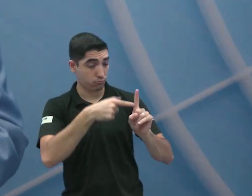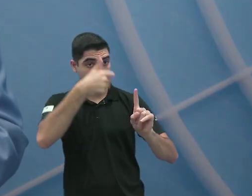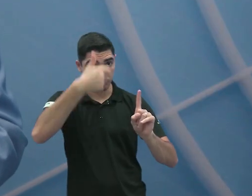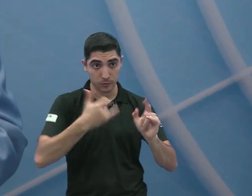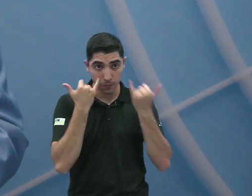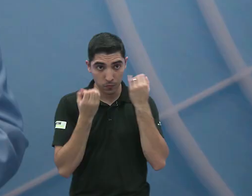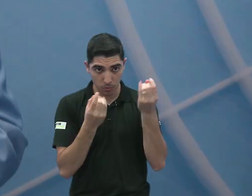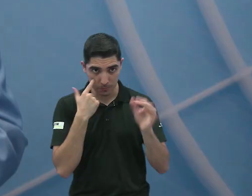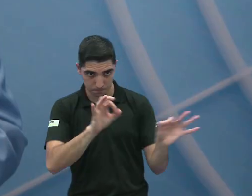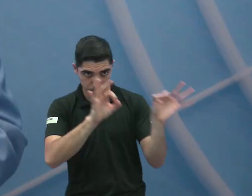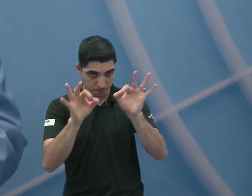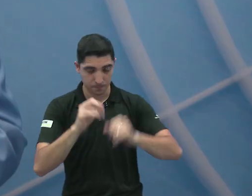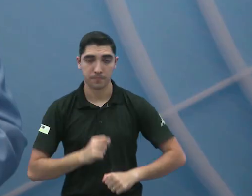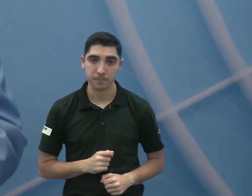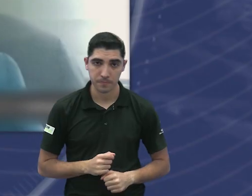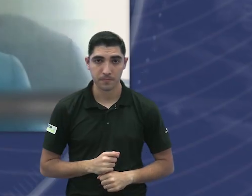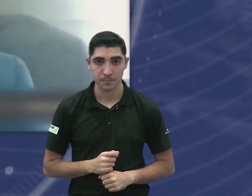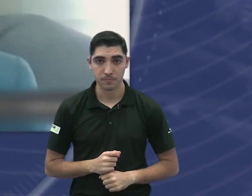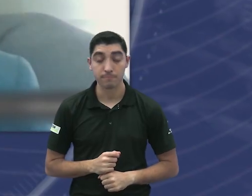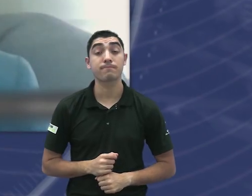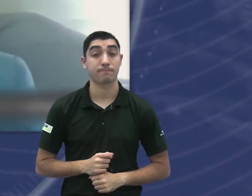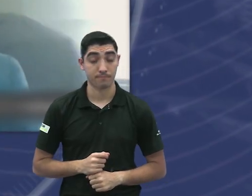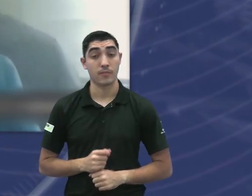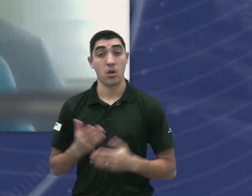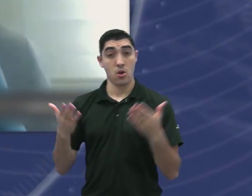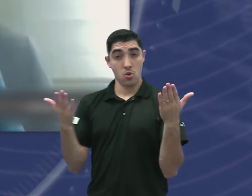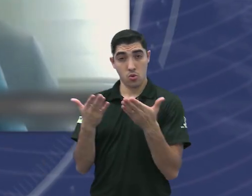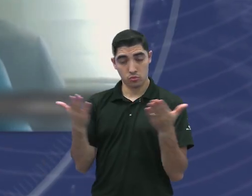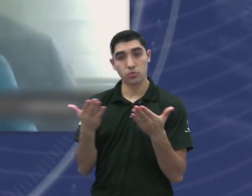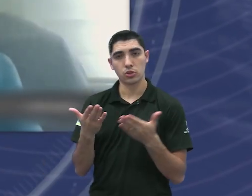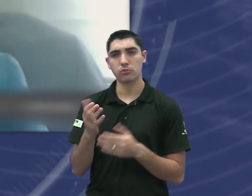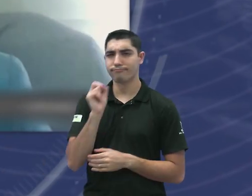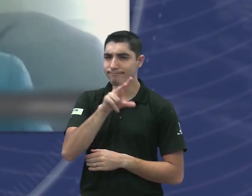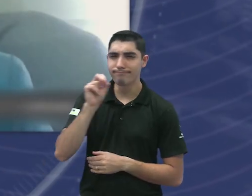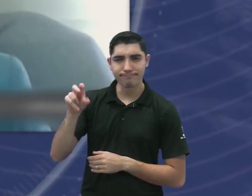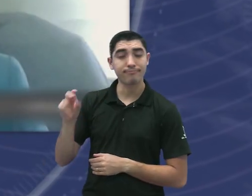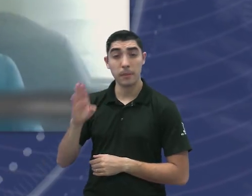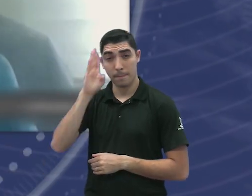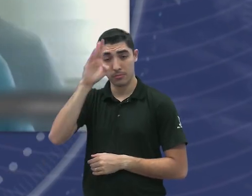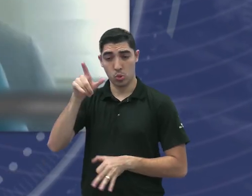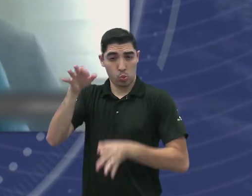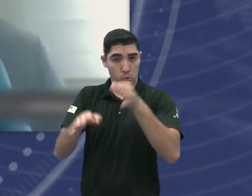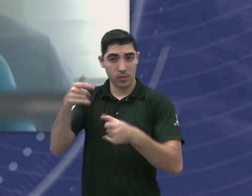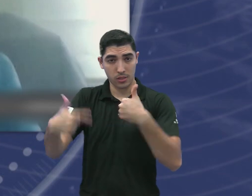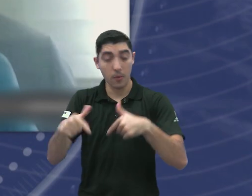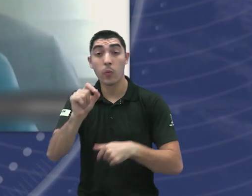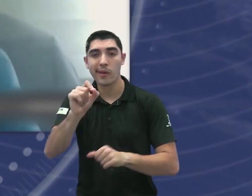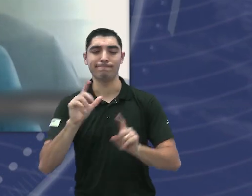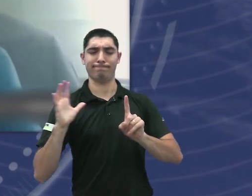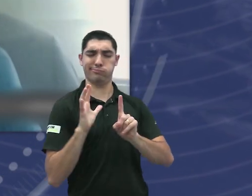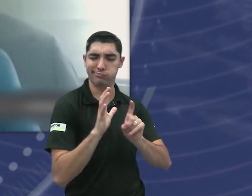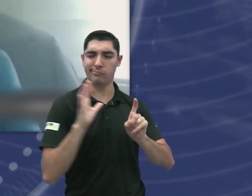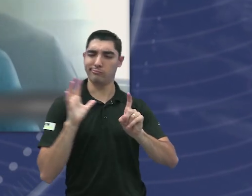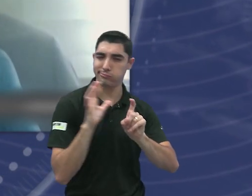para a gente. Vamos conferir. O mais comum atualmente, nós vemos bastante na Justiça do Trabalho, é o assédio moral. Ele é